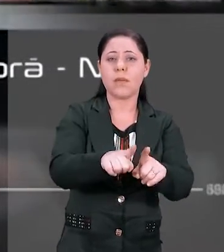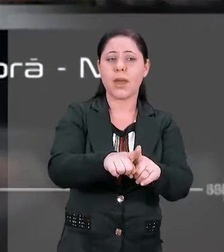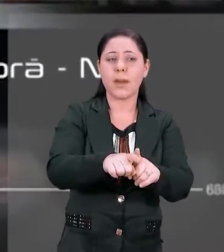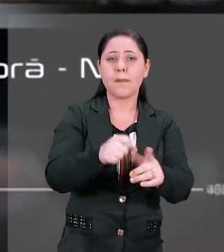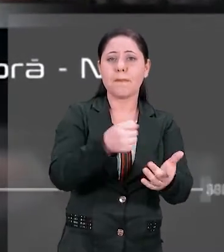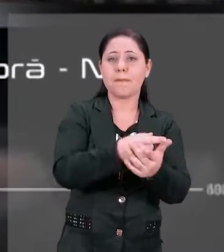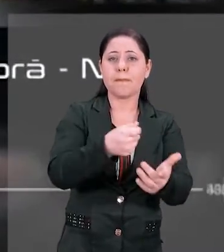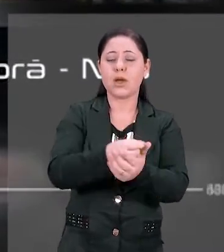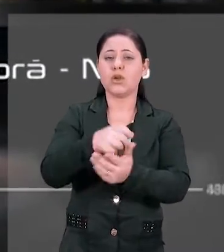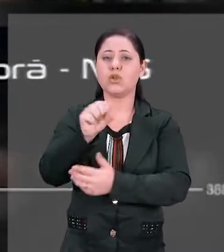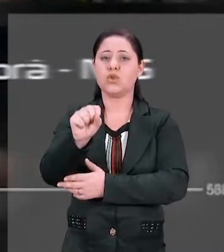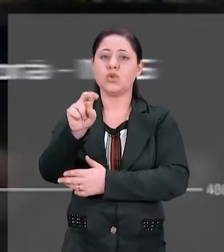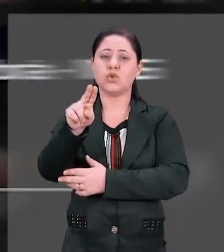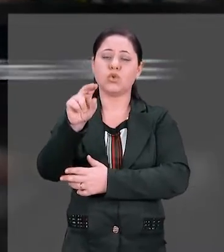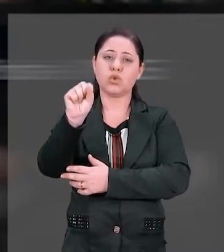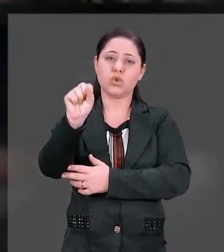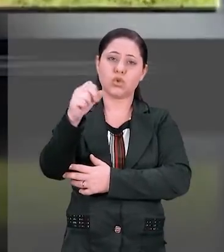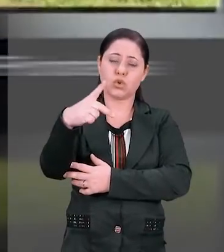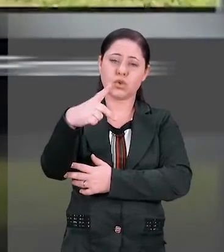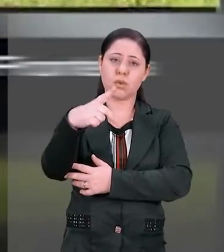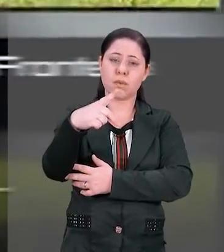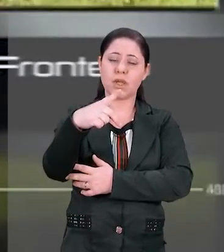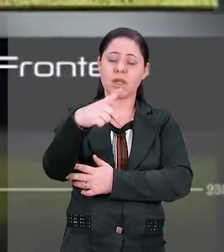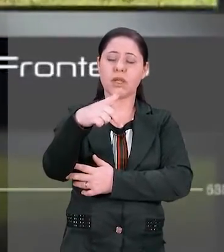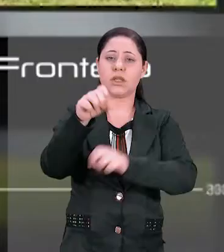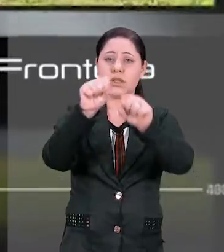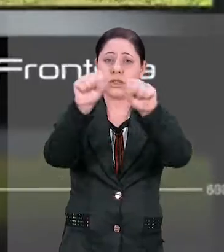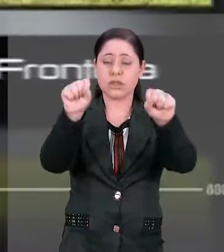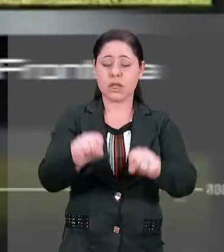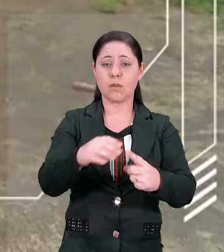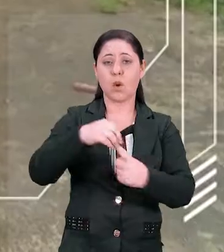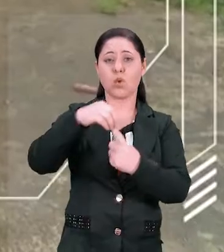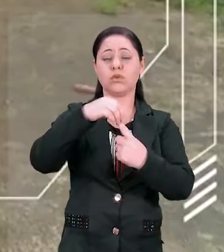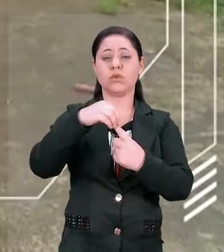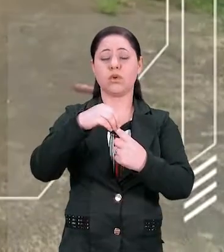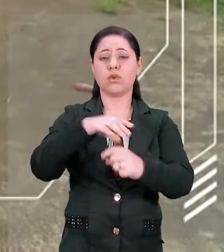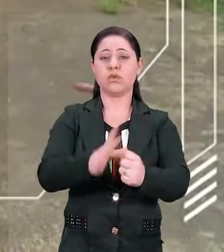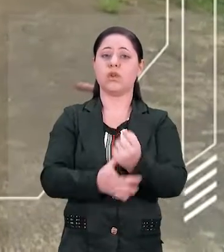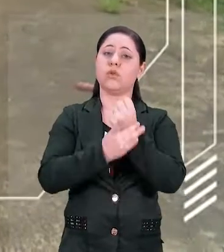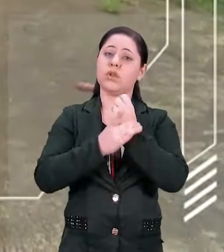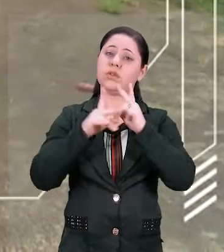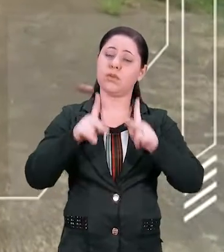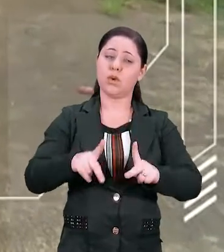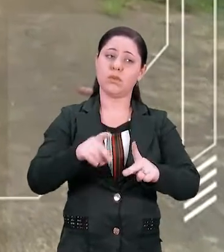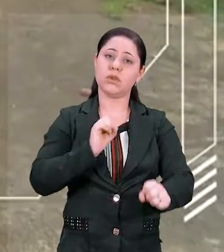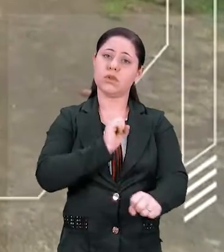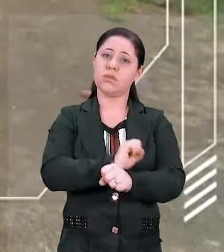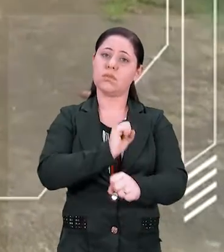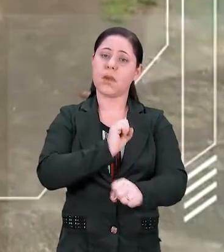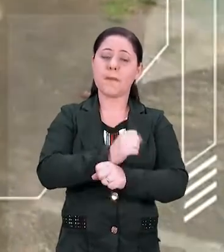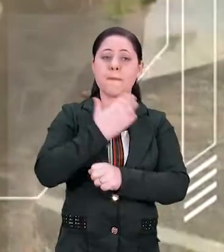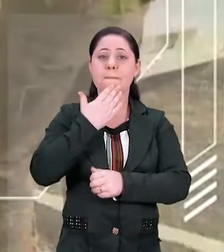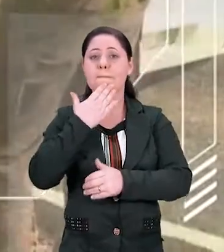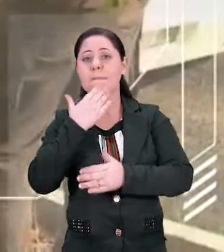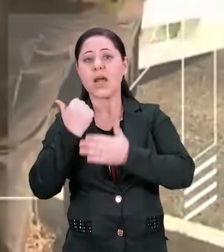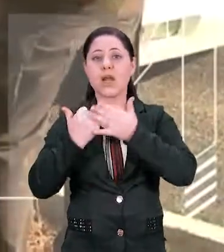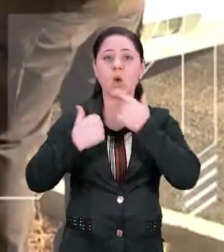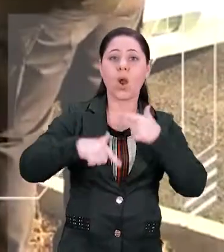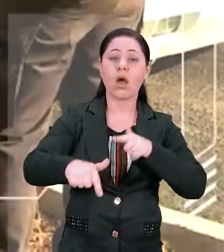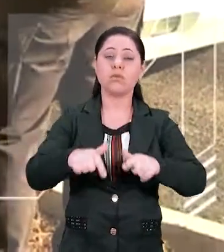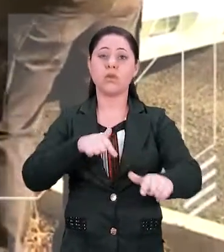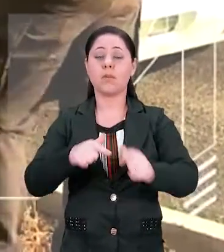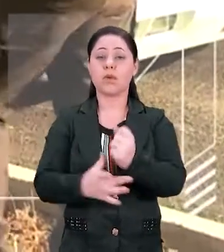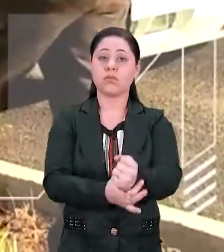do SUSP, o Sistema Único de Segurança Pública, são aguardadas no Estado para a melhoria das ações